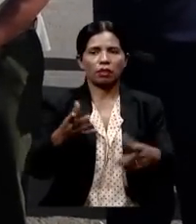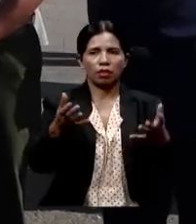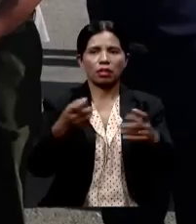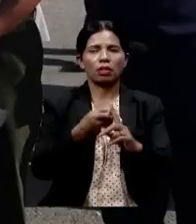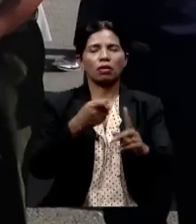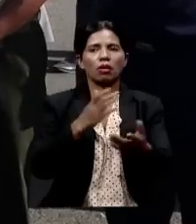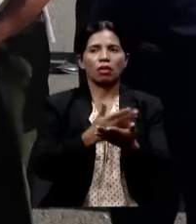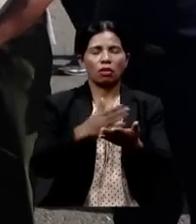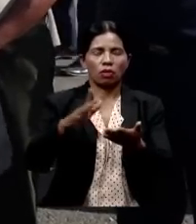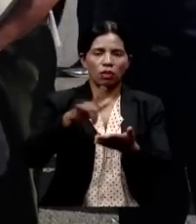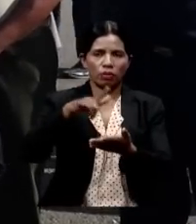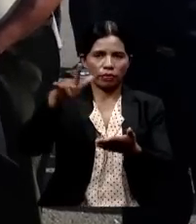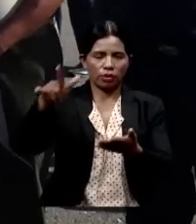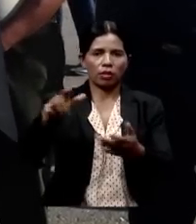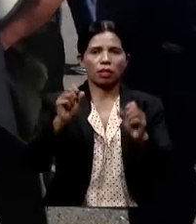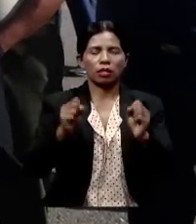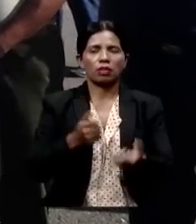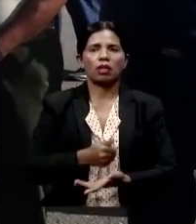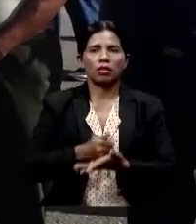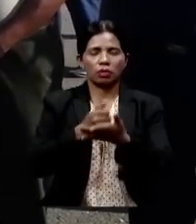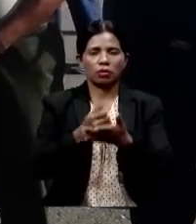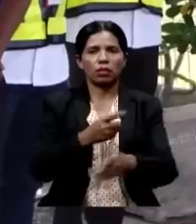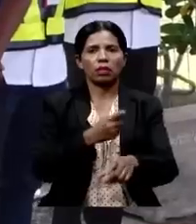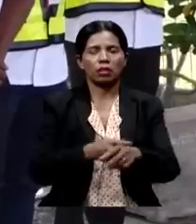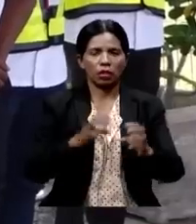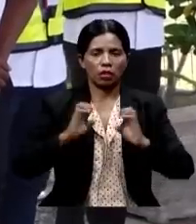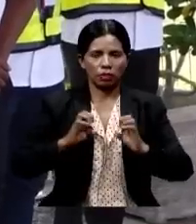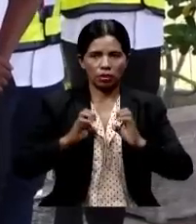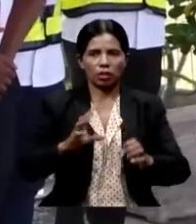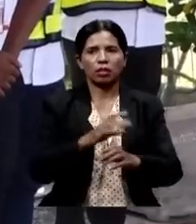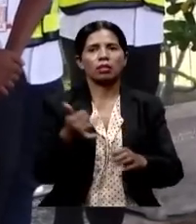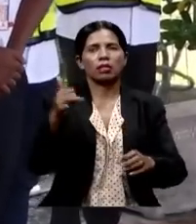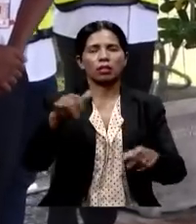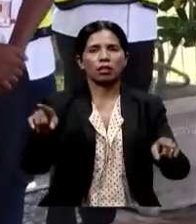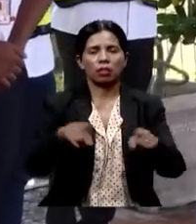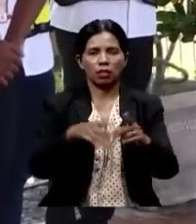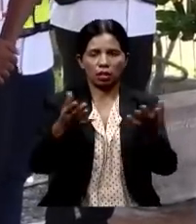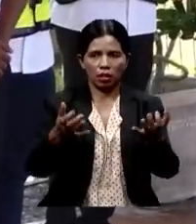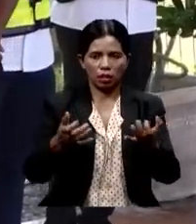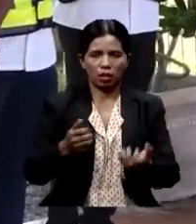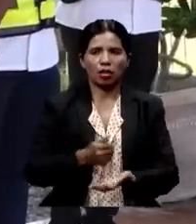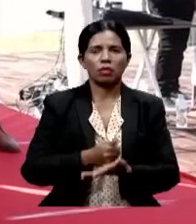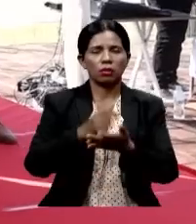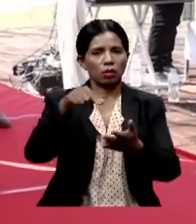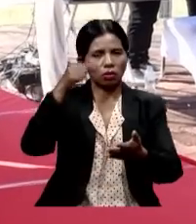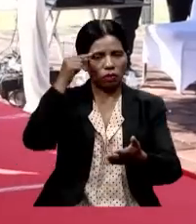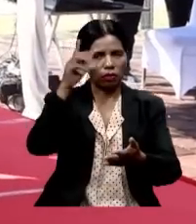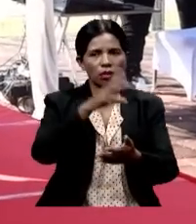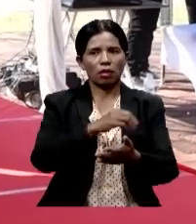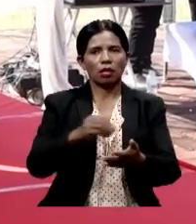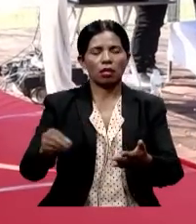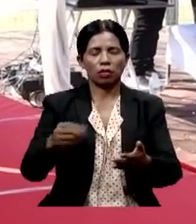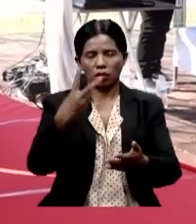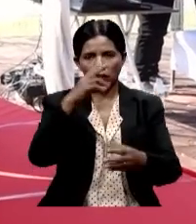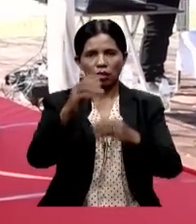rola avião comercial né, ato facilita situação urgência sira. No hakarakmos apoio governo ato halo